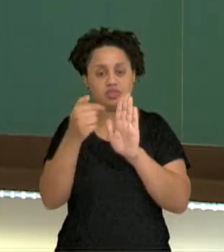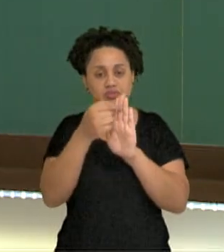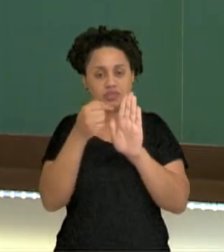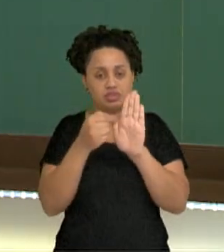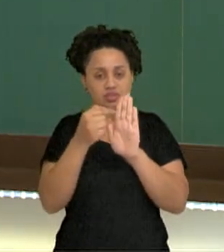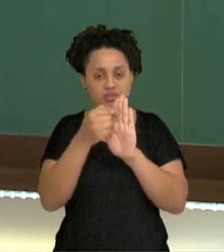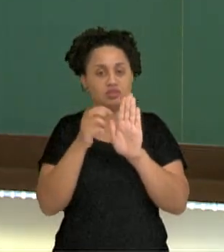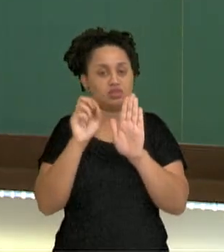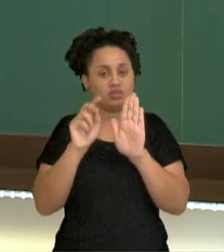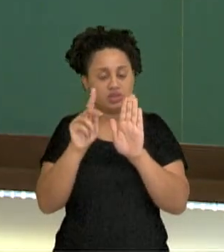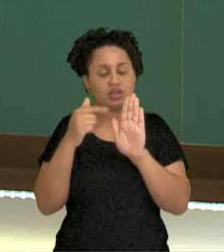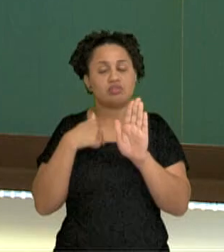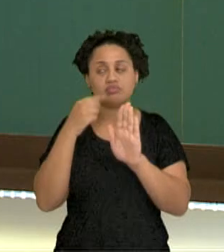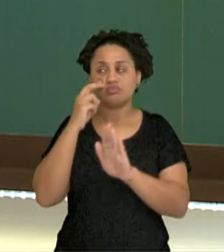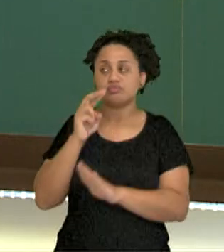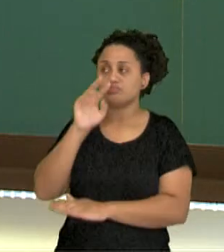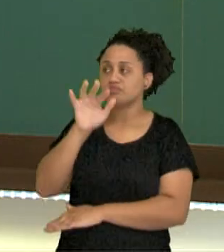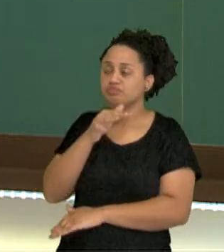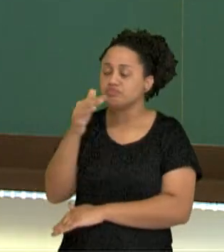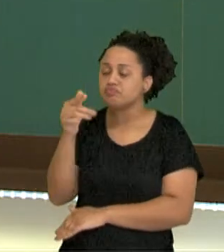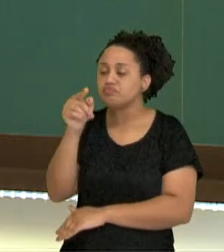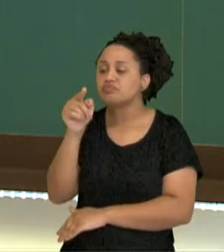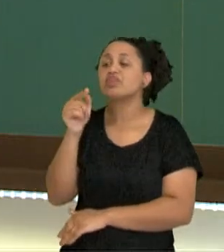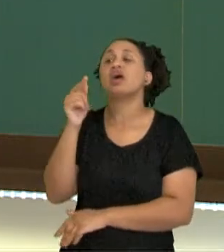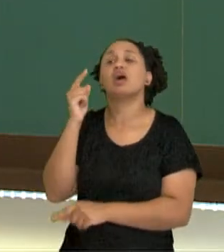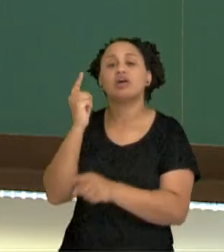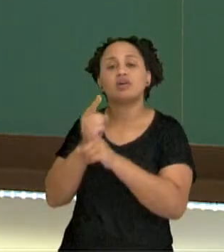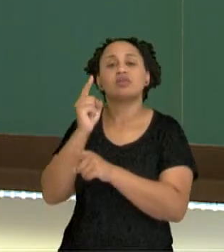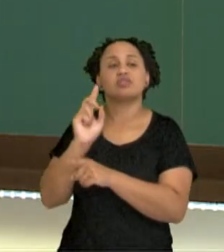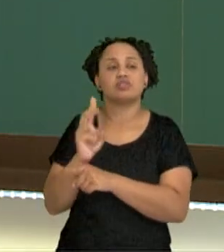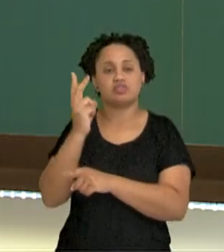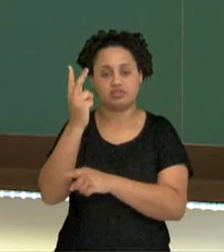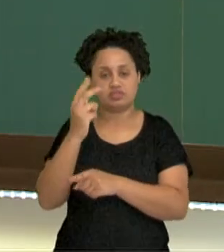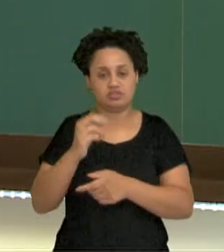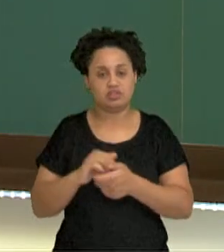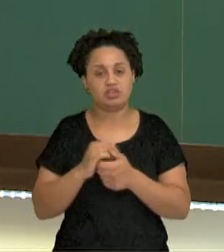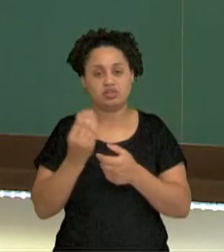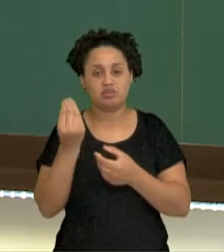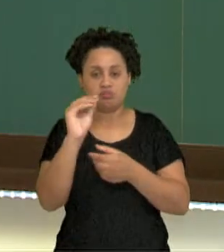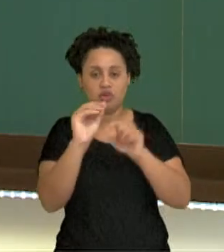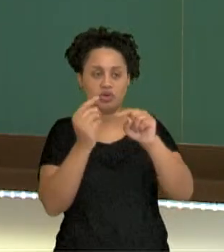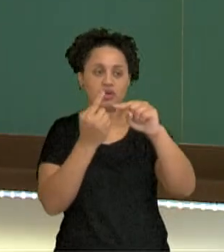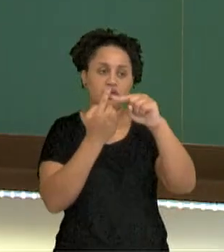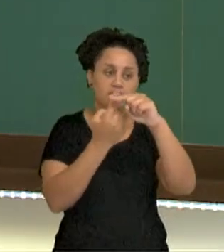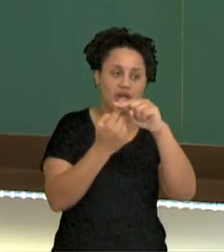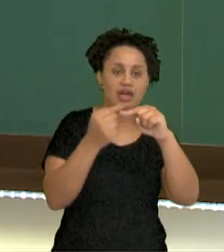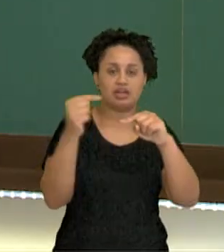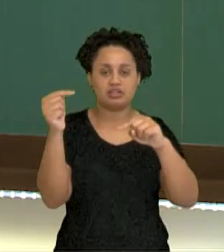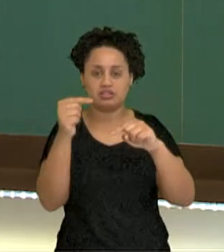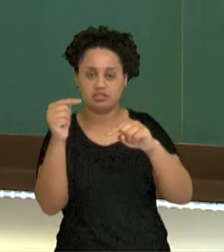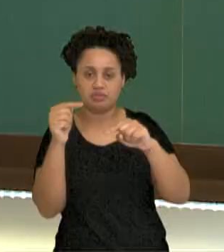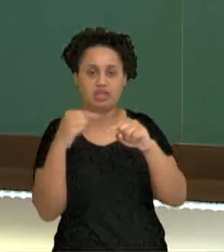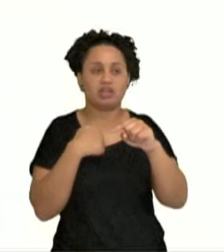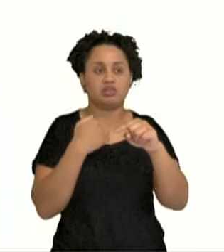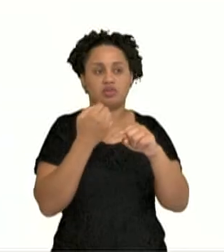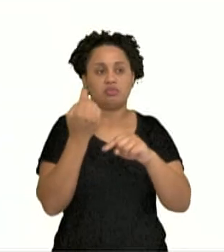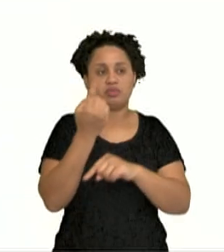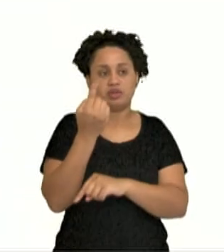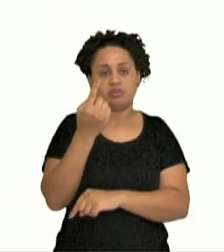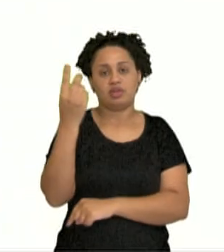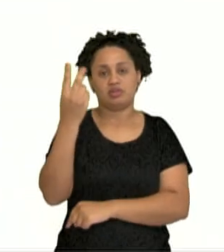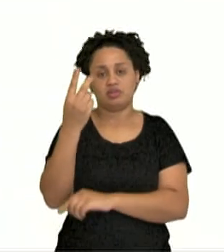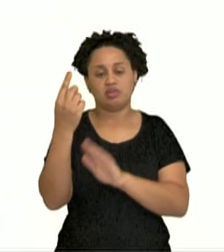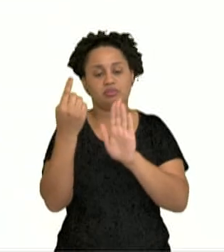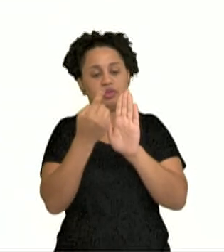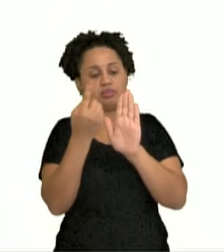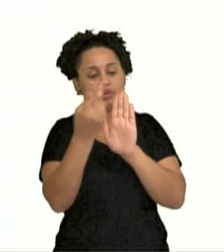Ok, vai lá na tua tabelinha e você acha o valor e só joga o sinal dessa relação, ou do primeiro, ou do